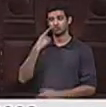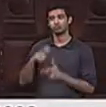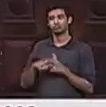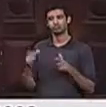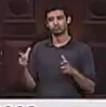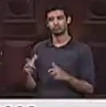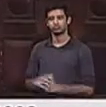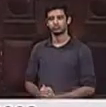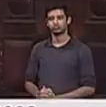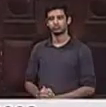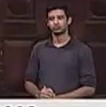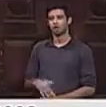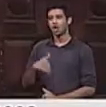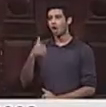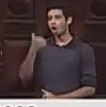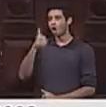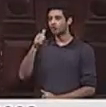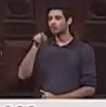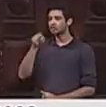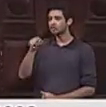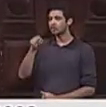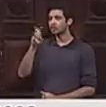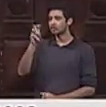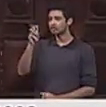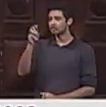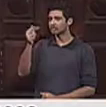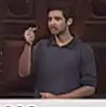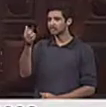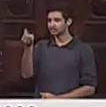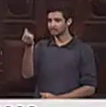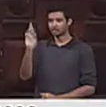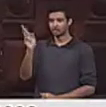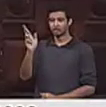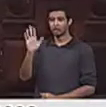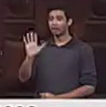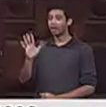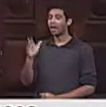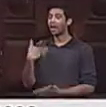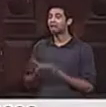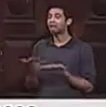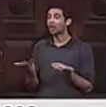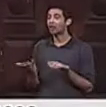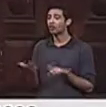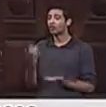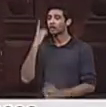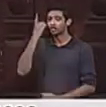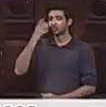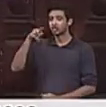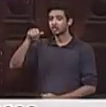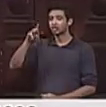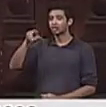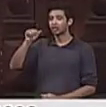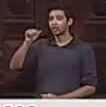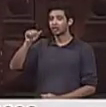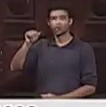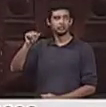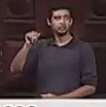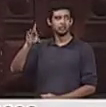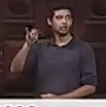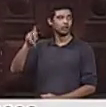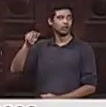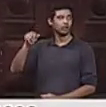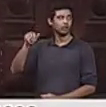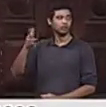R$ 11.576, dos quais, até agora, deputada Marta Rocha, terminando o mês de